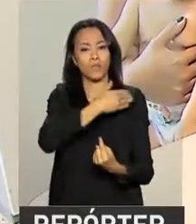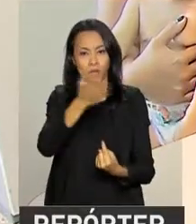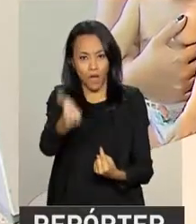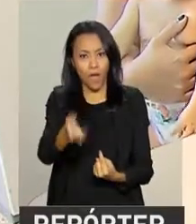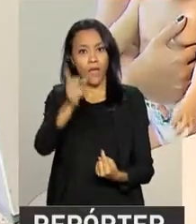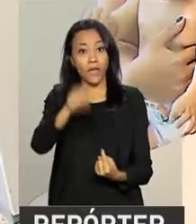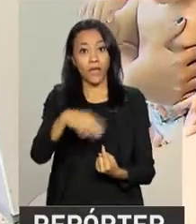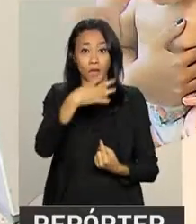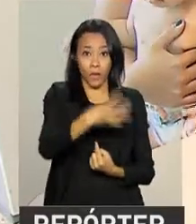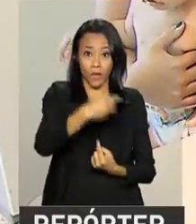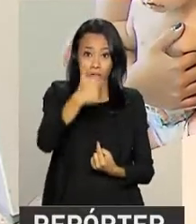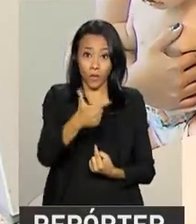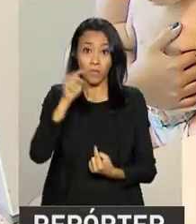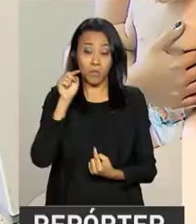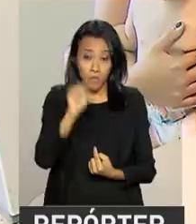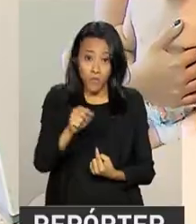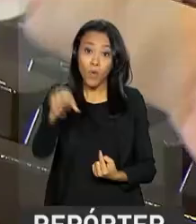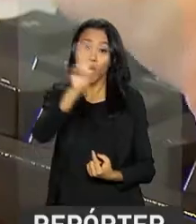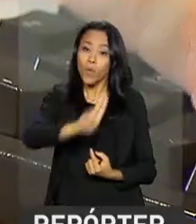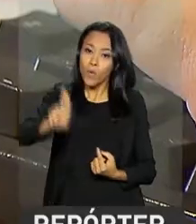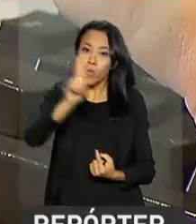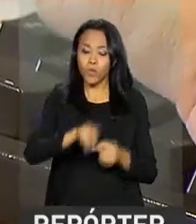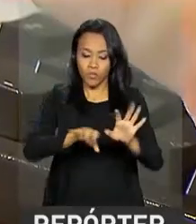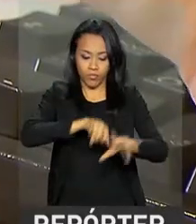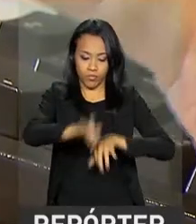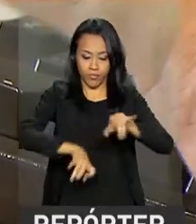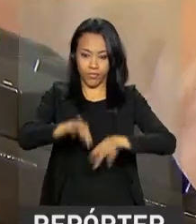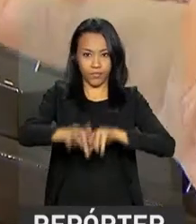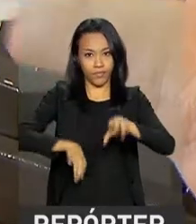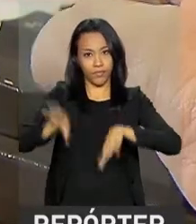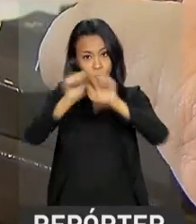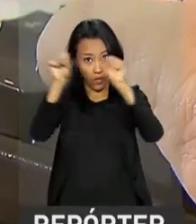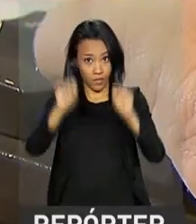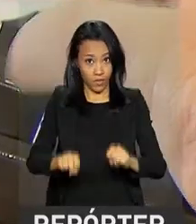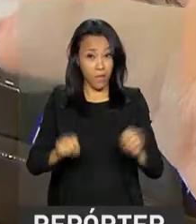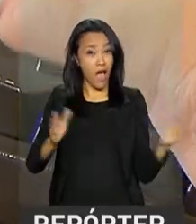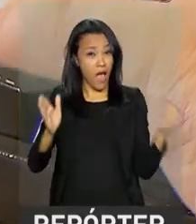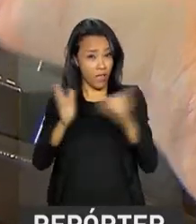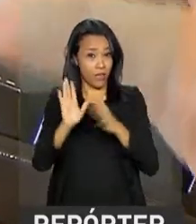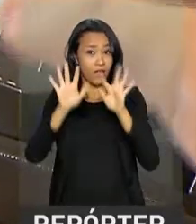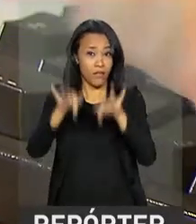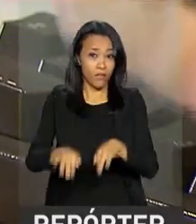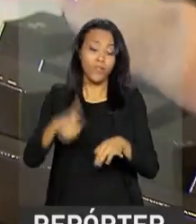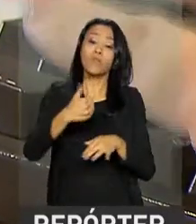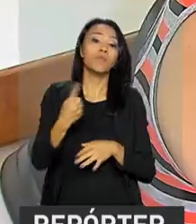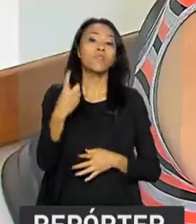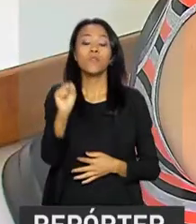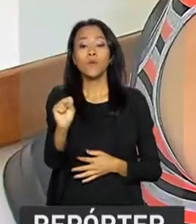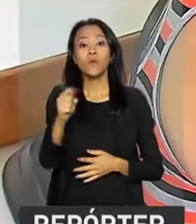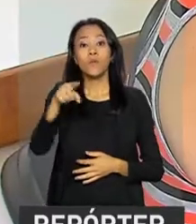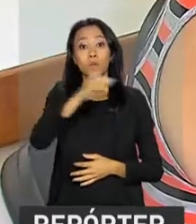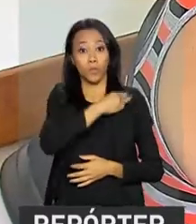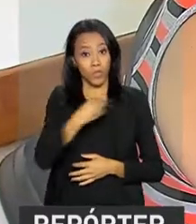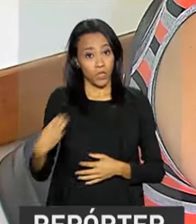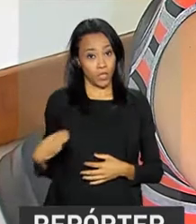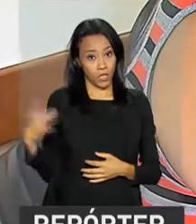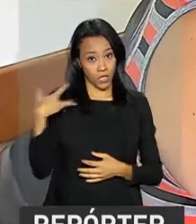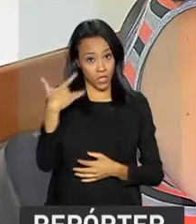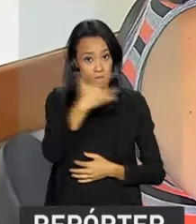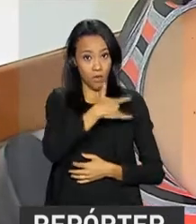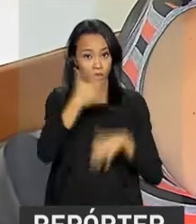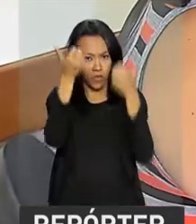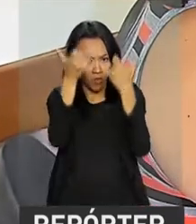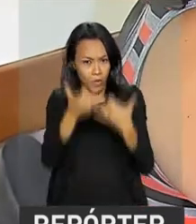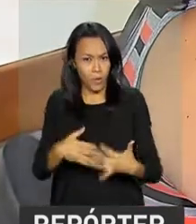básicas passem a usar o prontuário eletrônico até o final de 2000 18 o ministro da saúde ricardo barros destacou que um dos principais